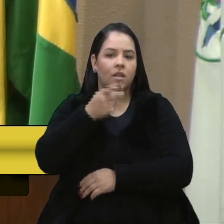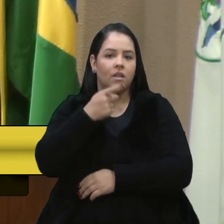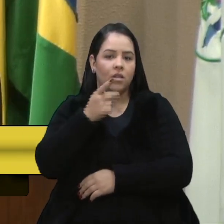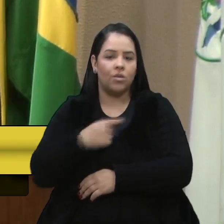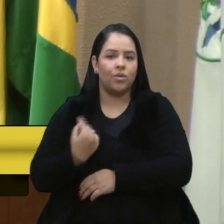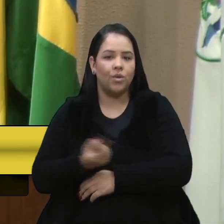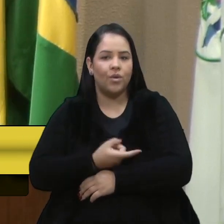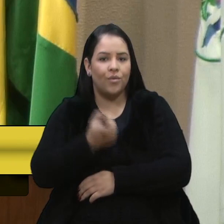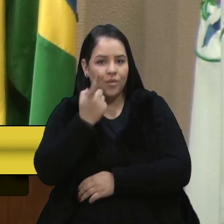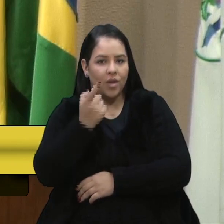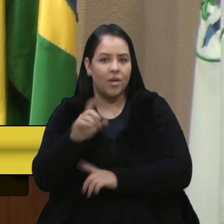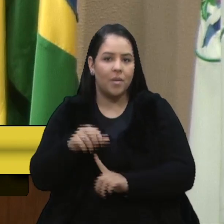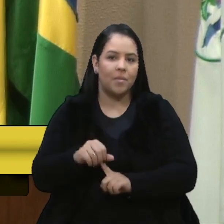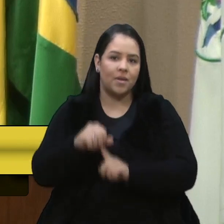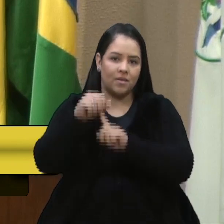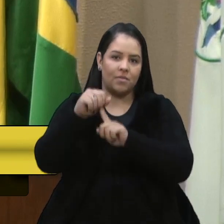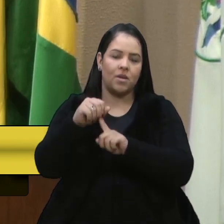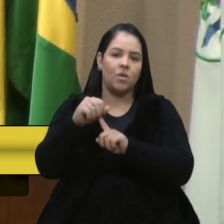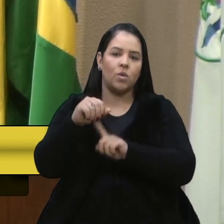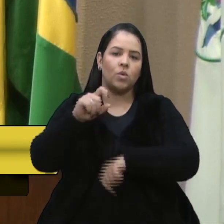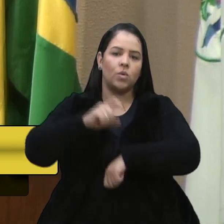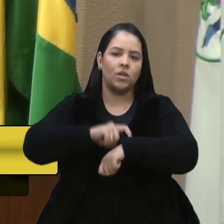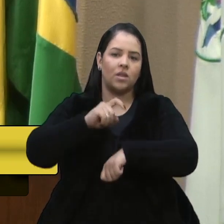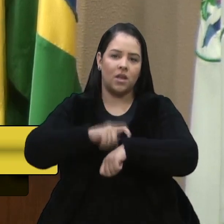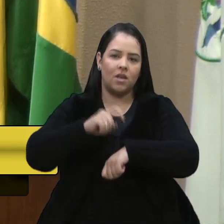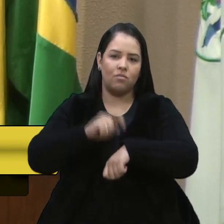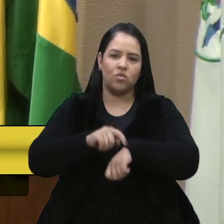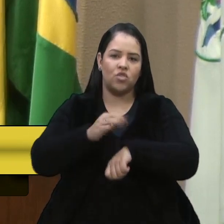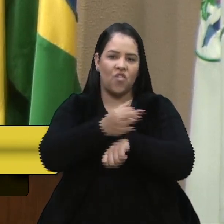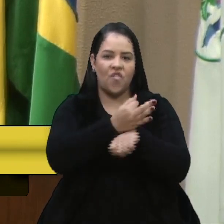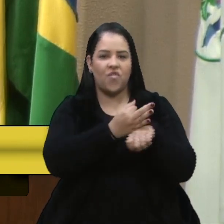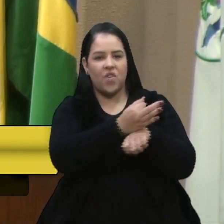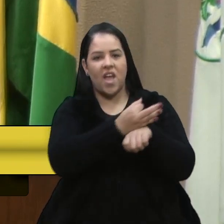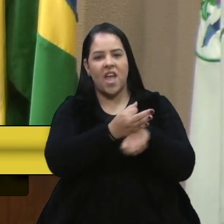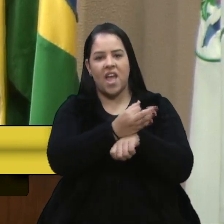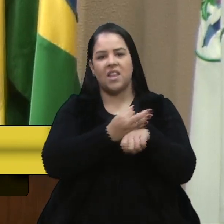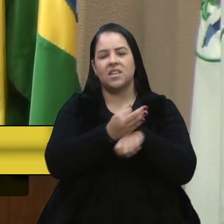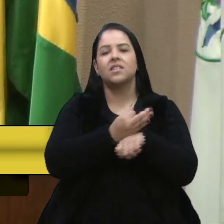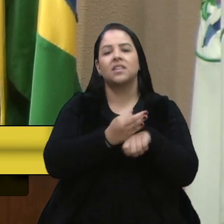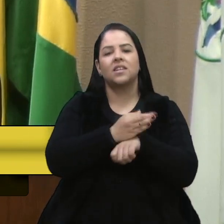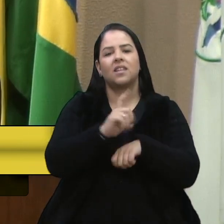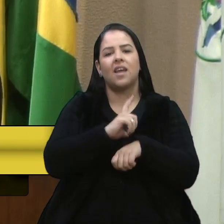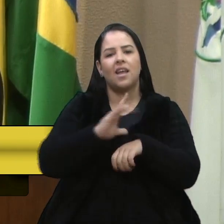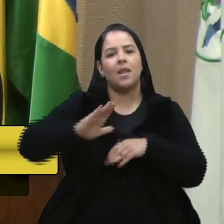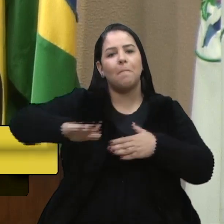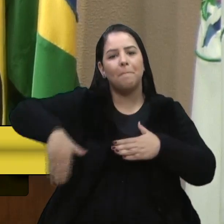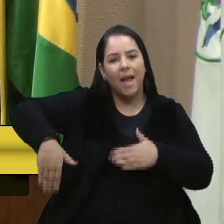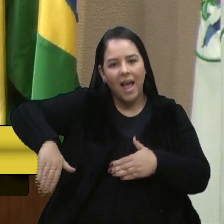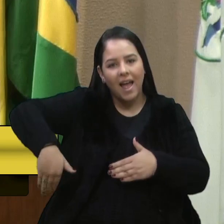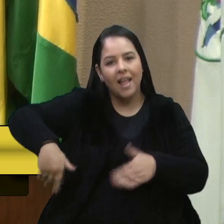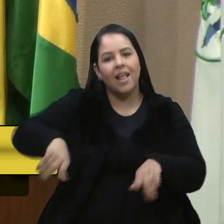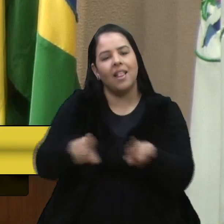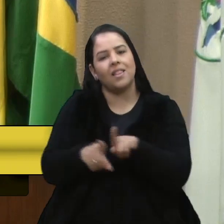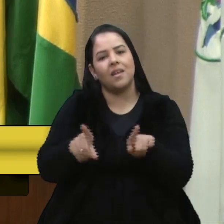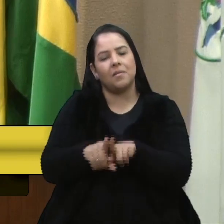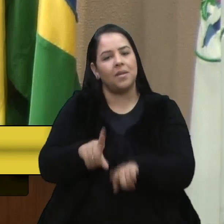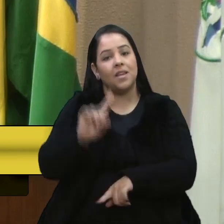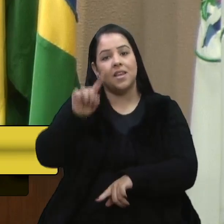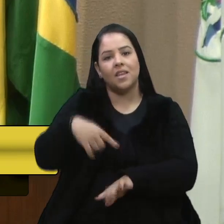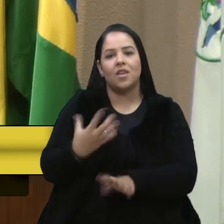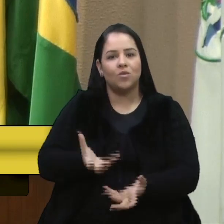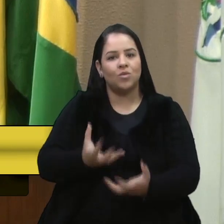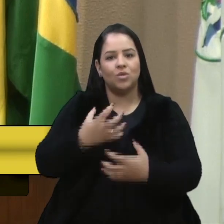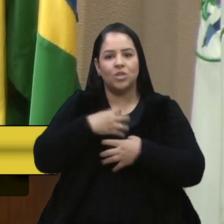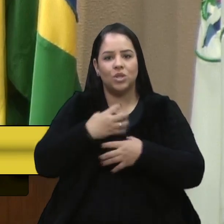vê, principalmente na época de férias, nas praias, que isso também faz parte da forma